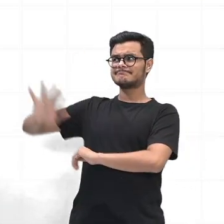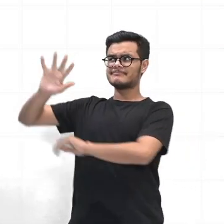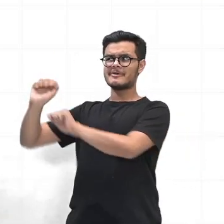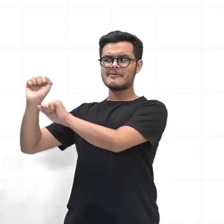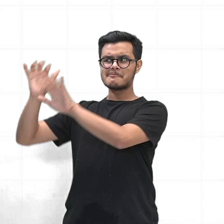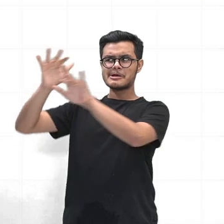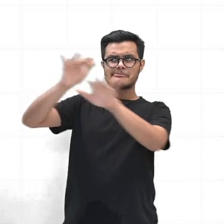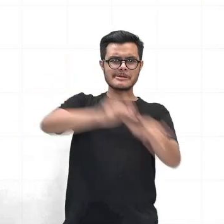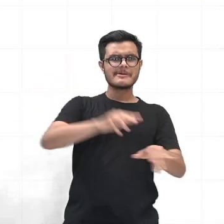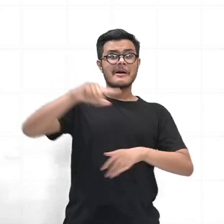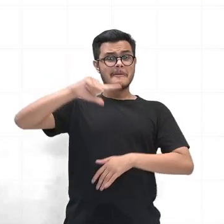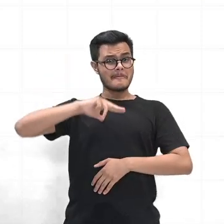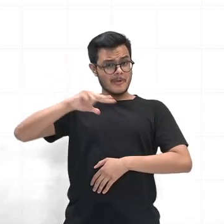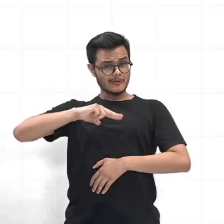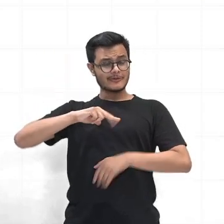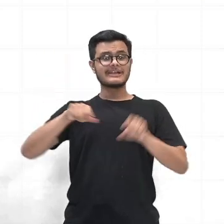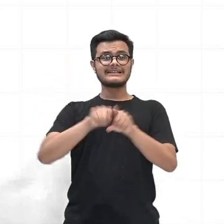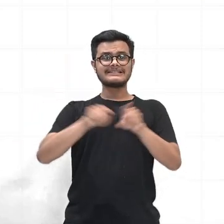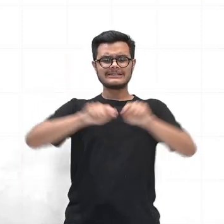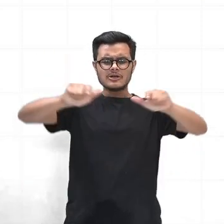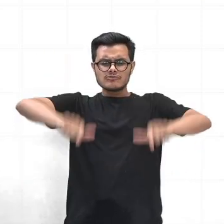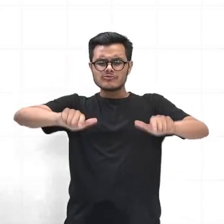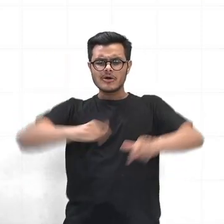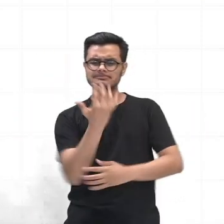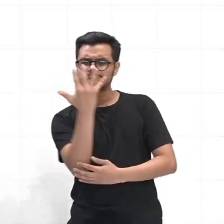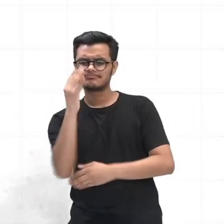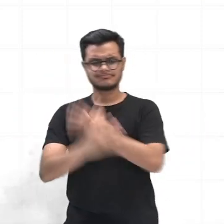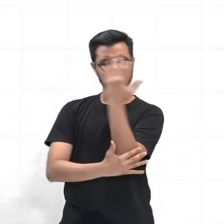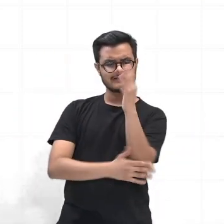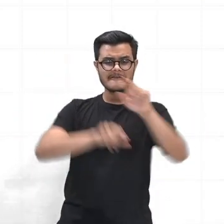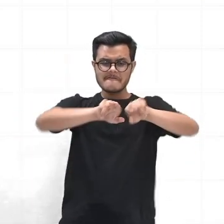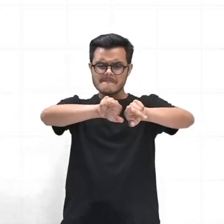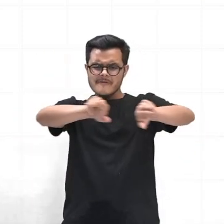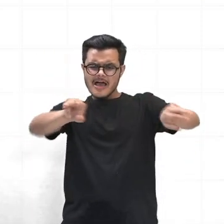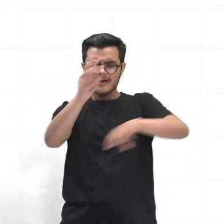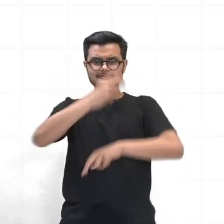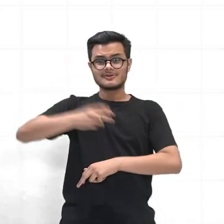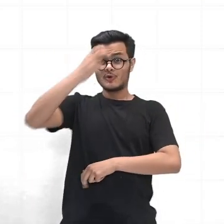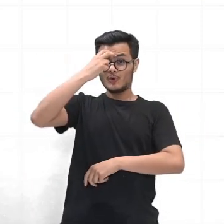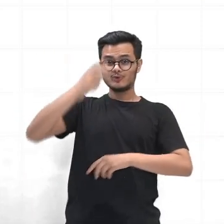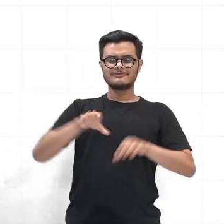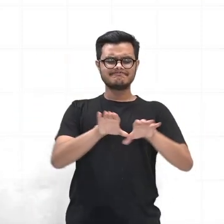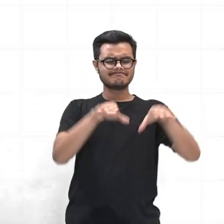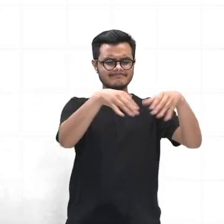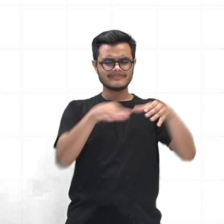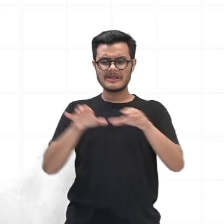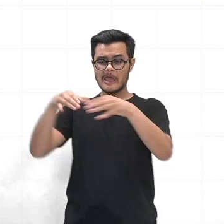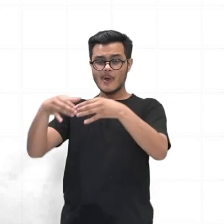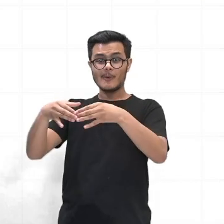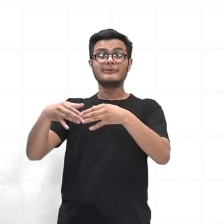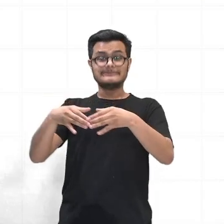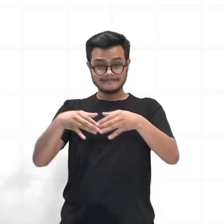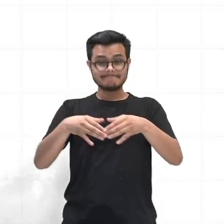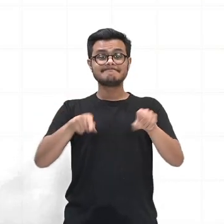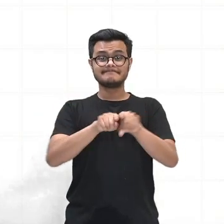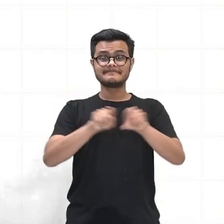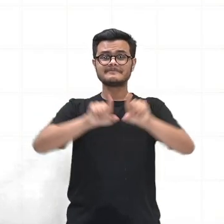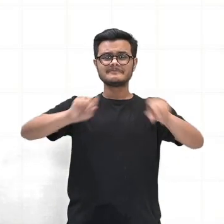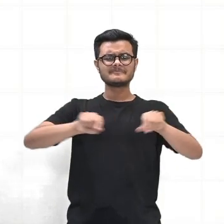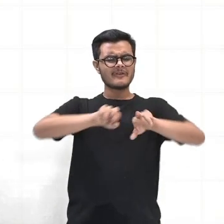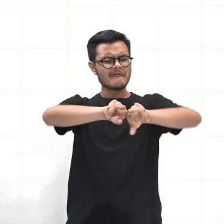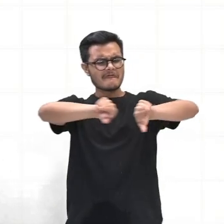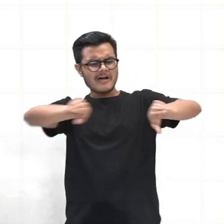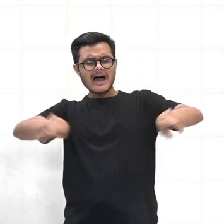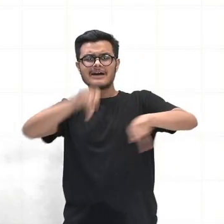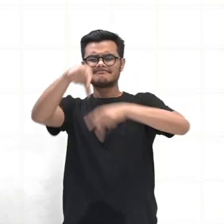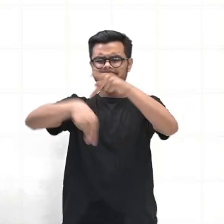colonizadores europeus, era uma região rica em diversidade étnica e cultural, habitada por vários